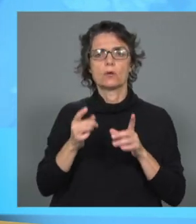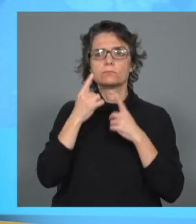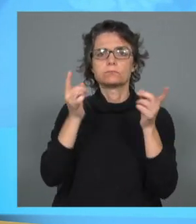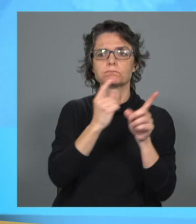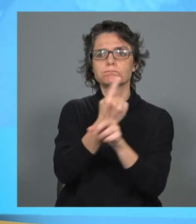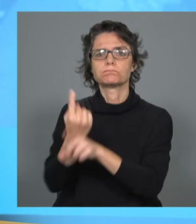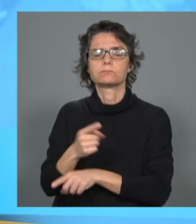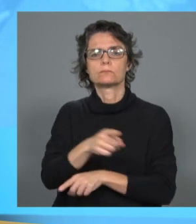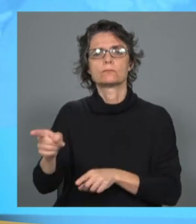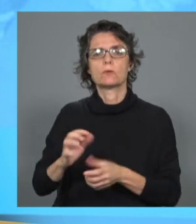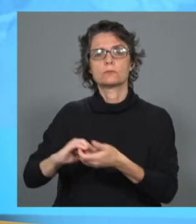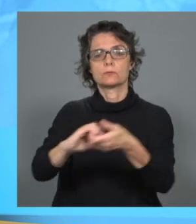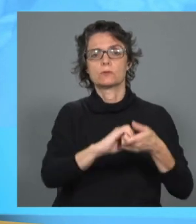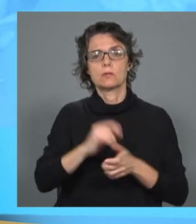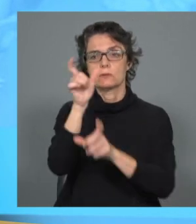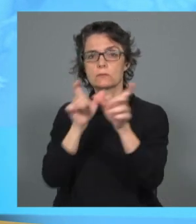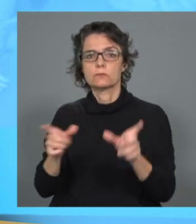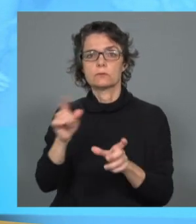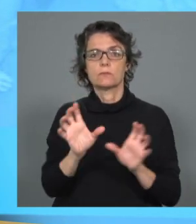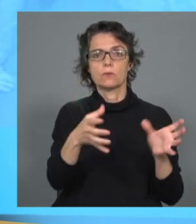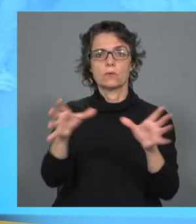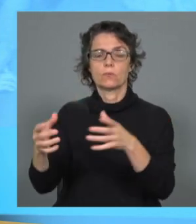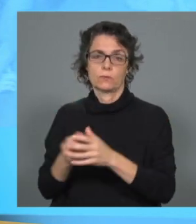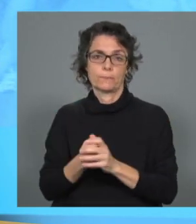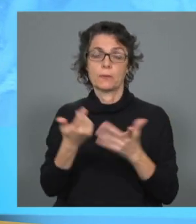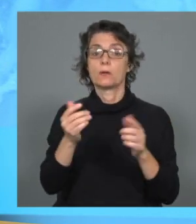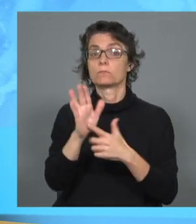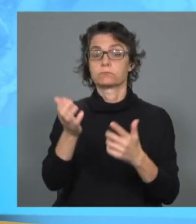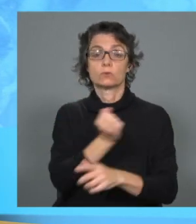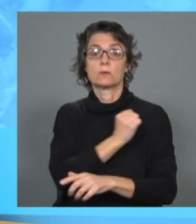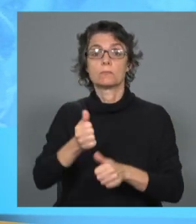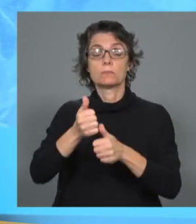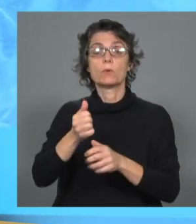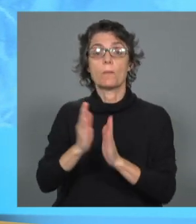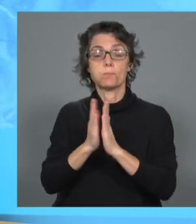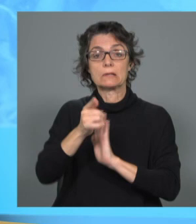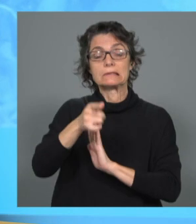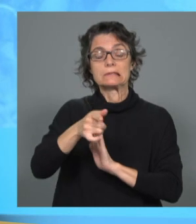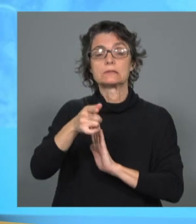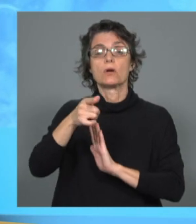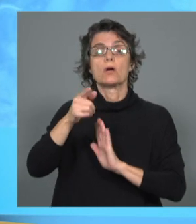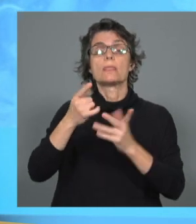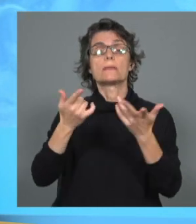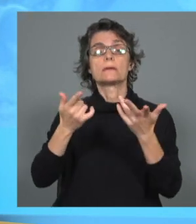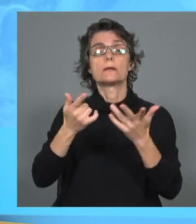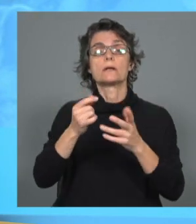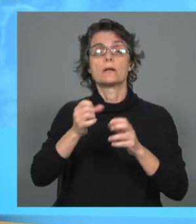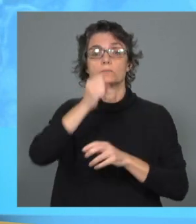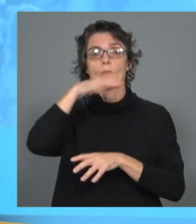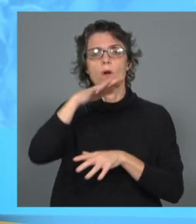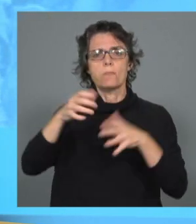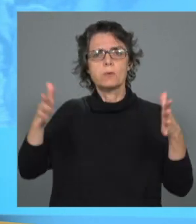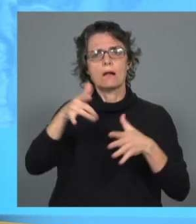e comunidades. Também paróquias como a do Campo Grande, que levou bens essenciais até à Polónia e de lá trouxe um grupo